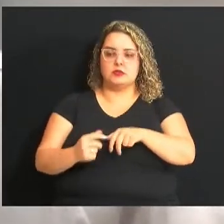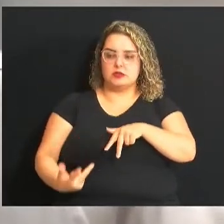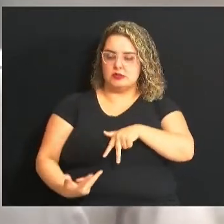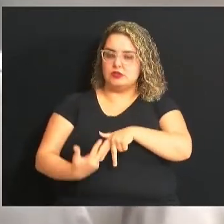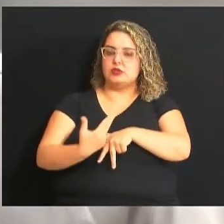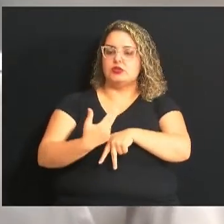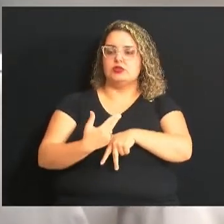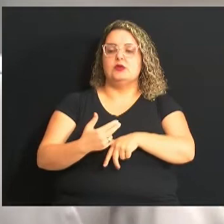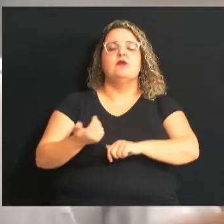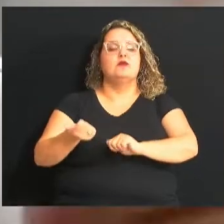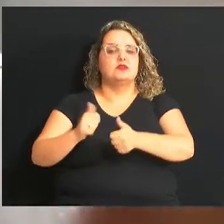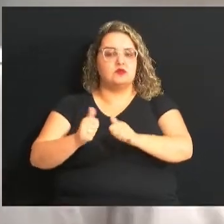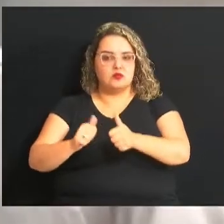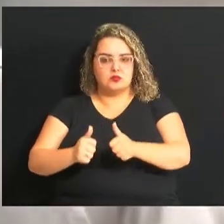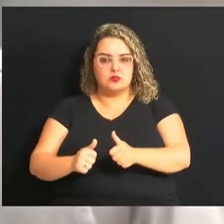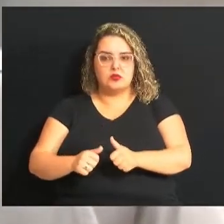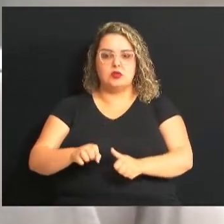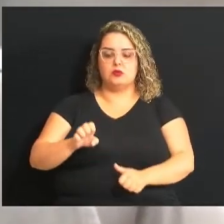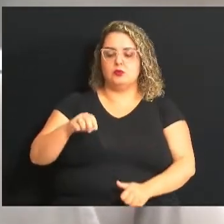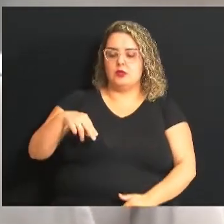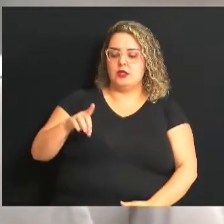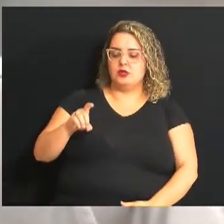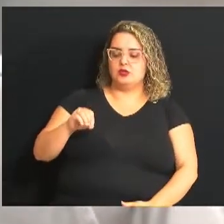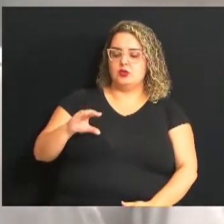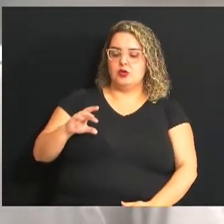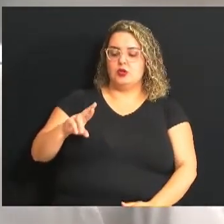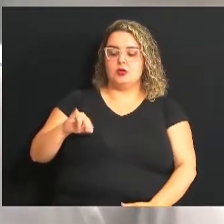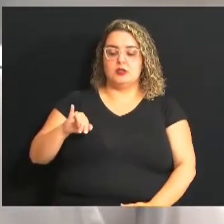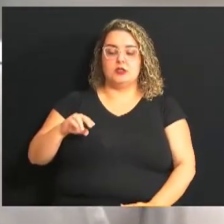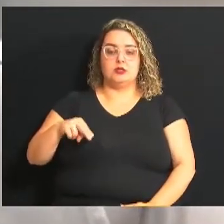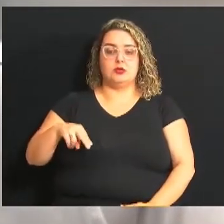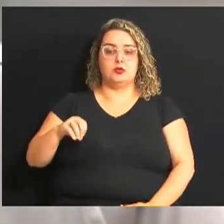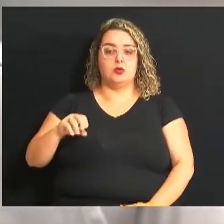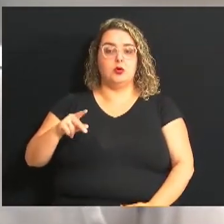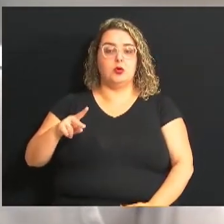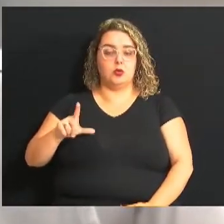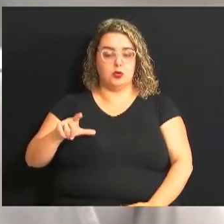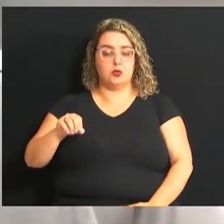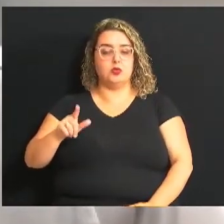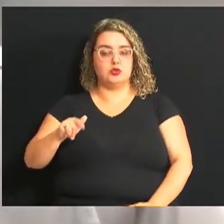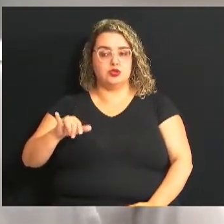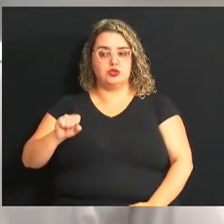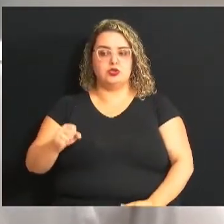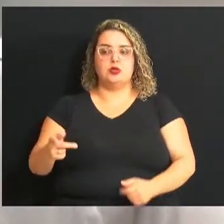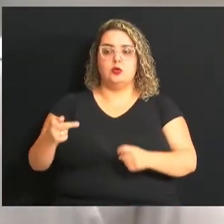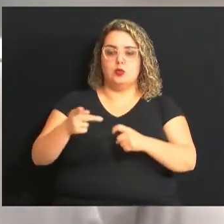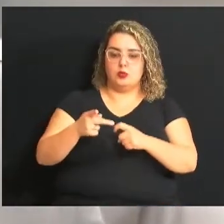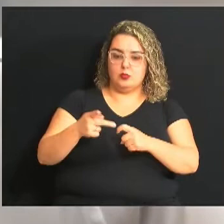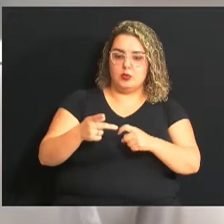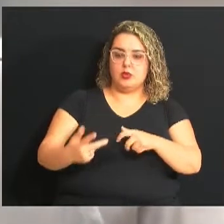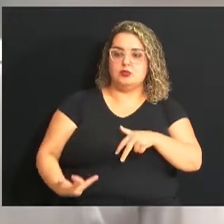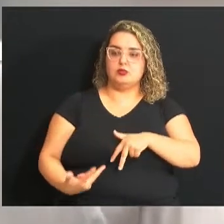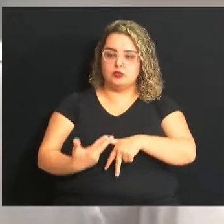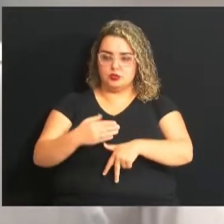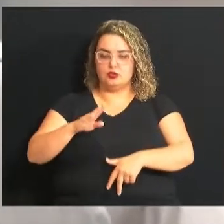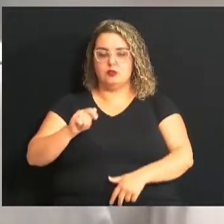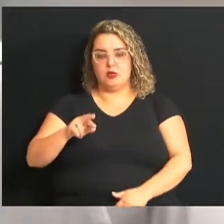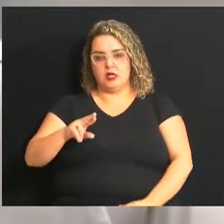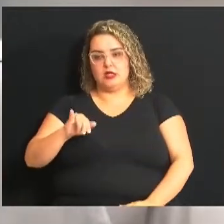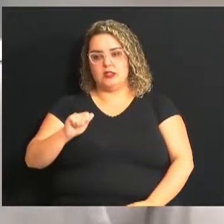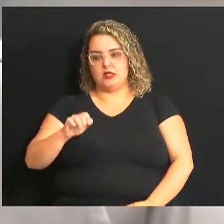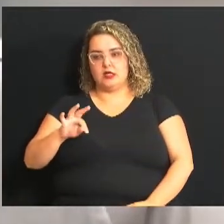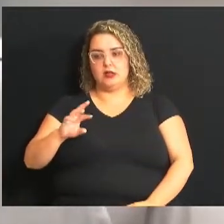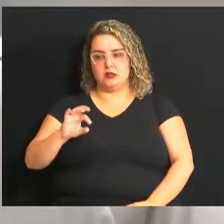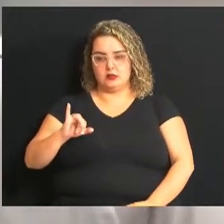ser avaliado pelo endocrinologista, pelo seu pediatra, pelo seu cirurgião bariátrico, e se todos